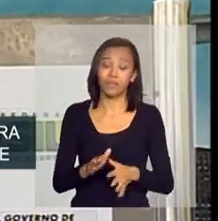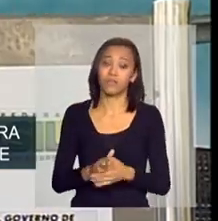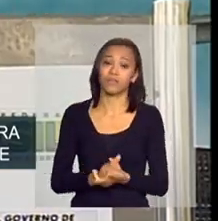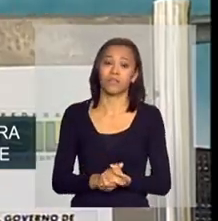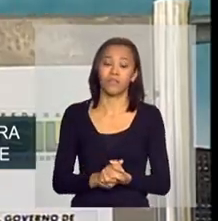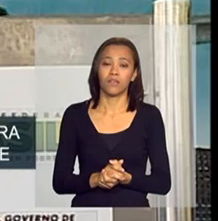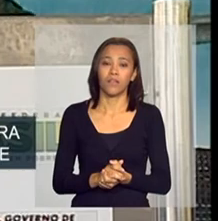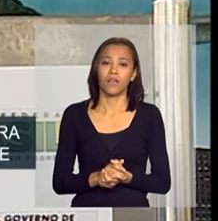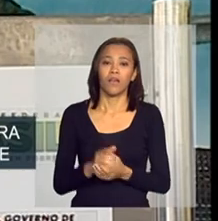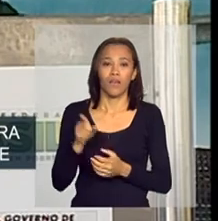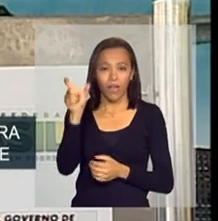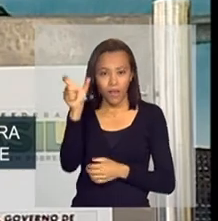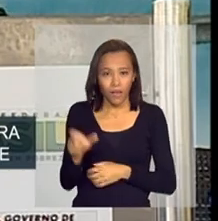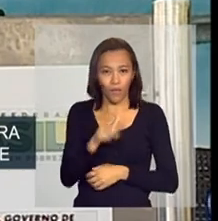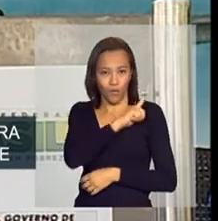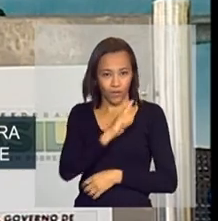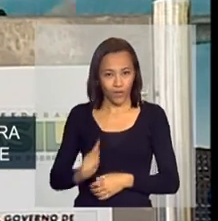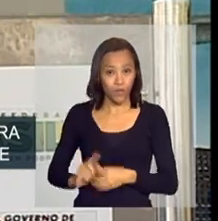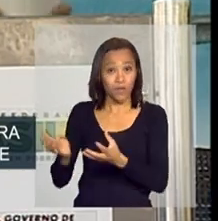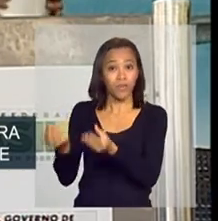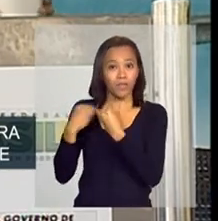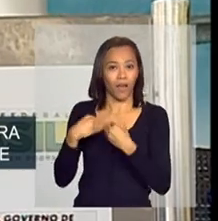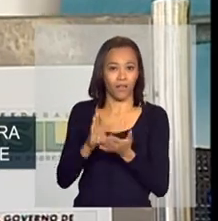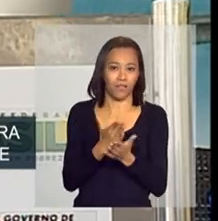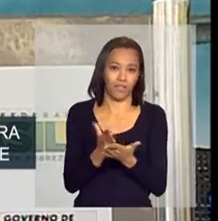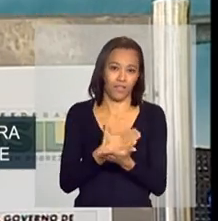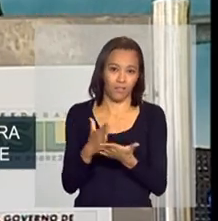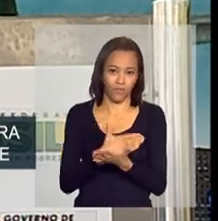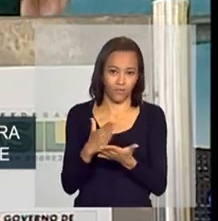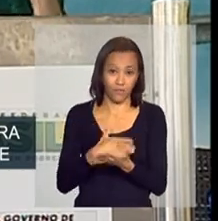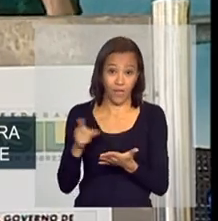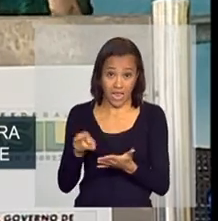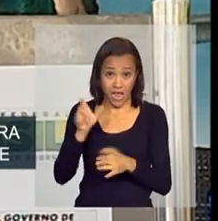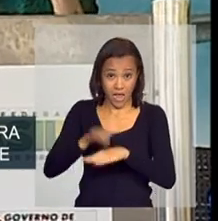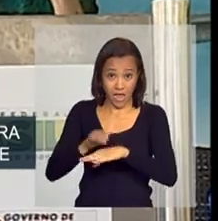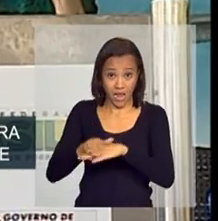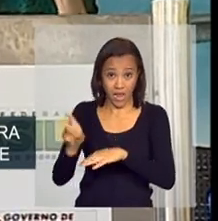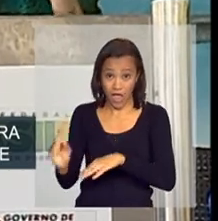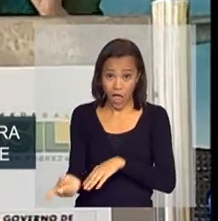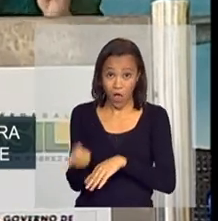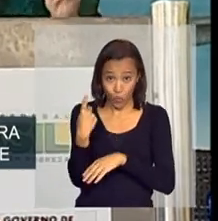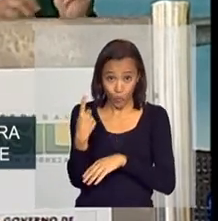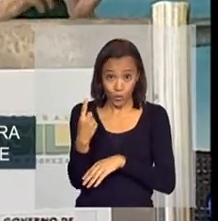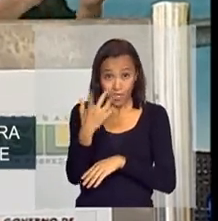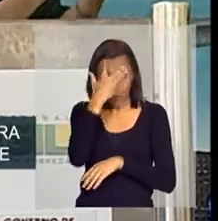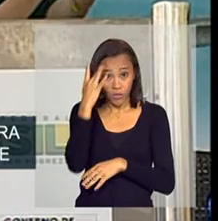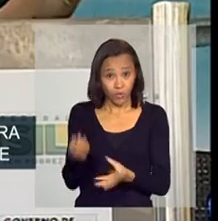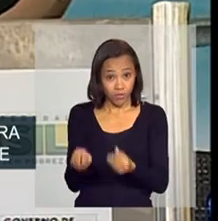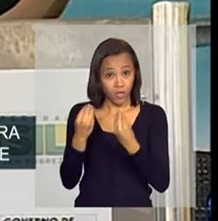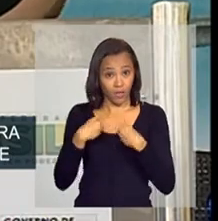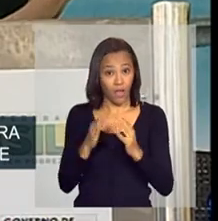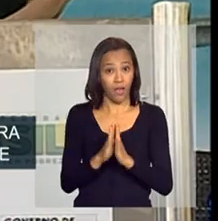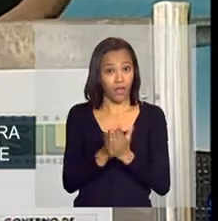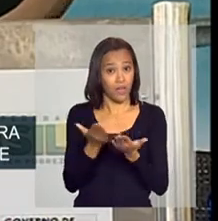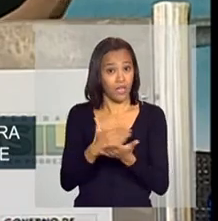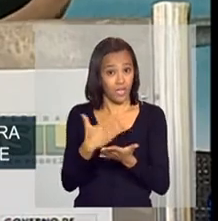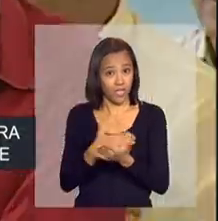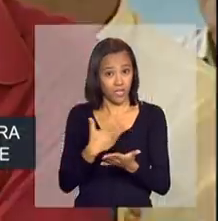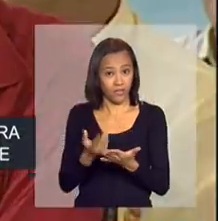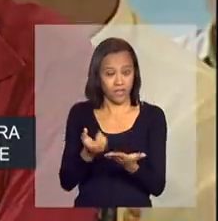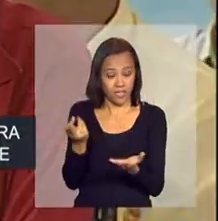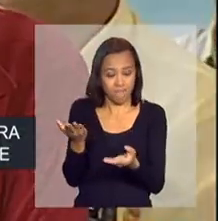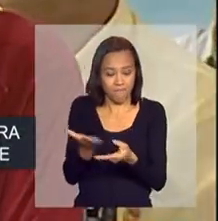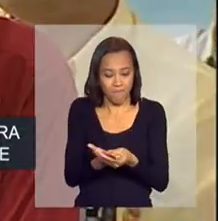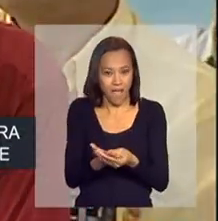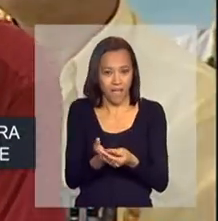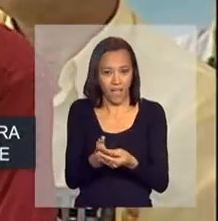disso, o Deda me leva livro. E o Deda é a única pessoa que me dá presente livro e que marca a página que eu tenho